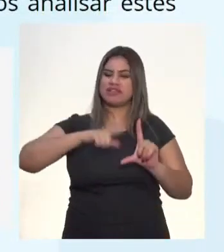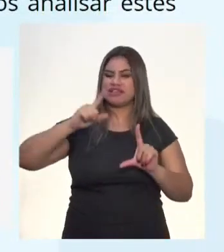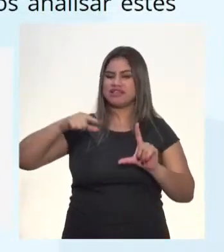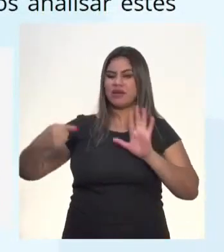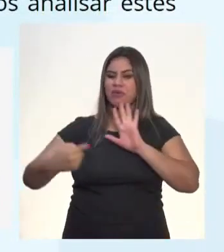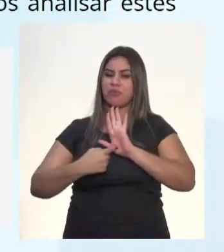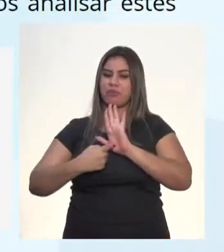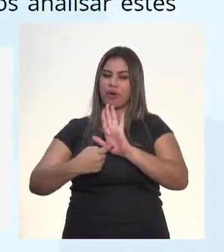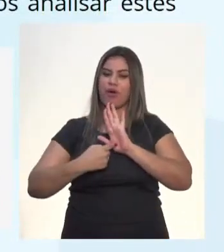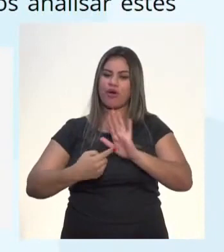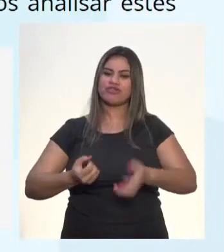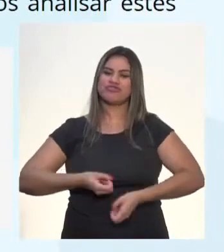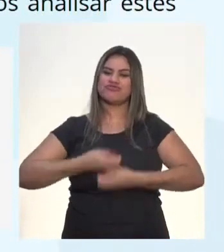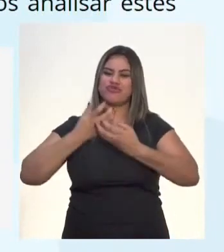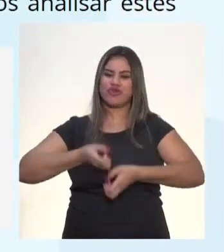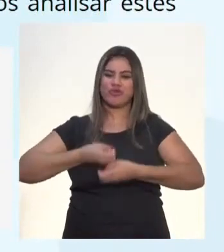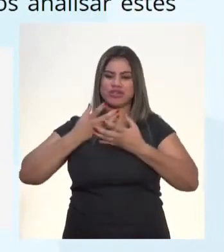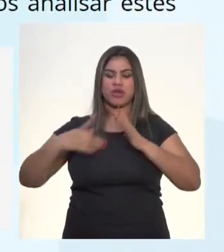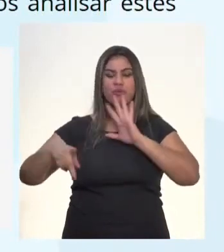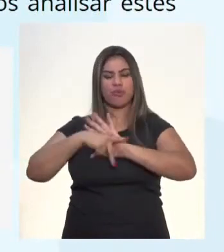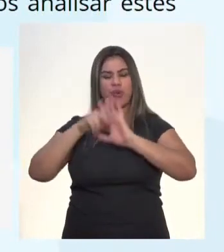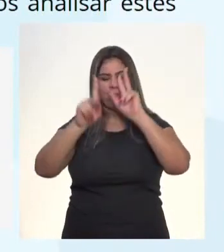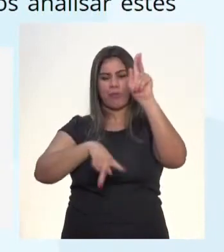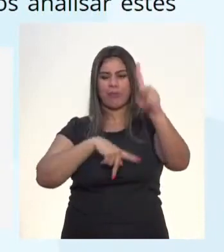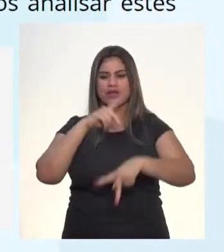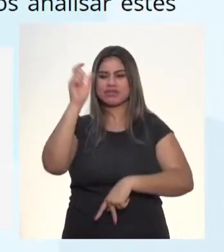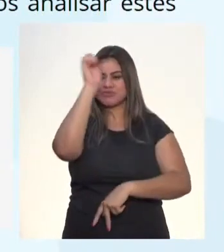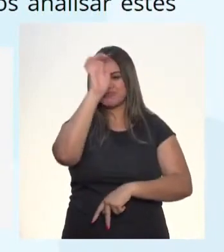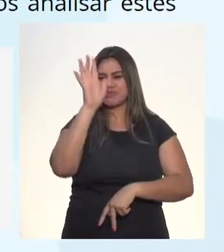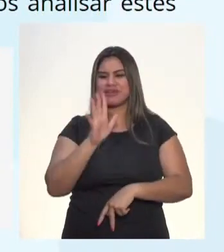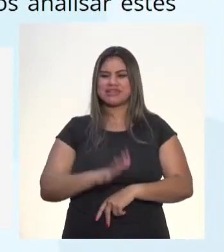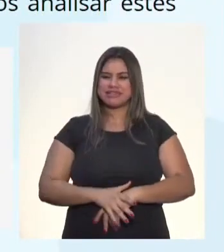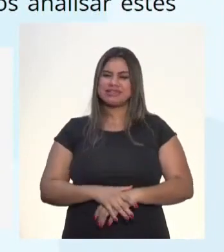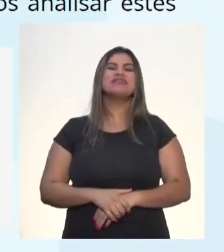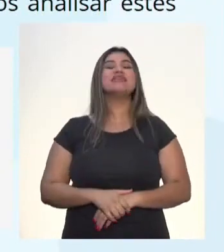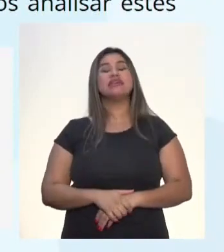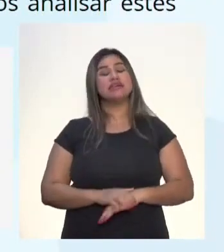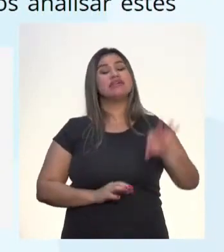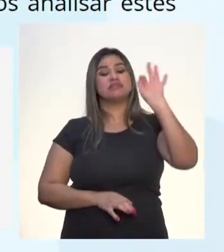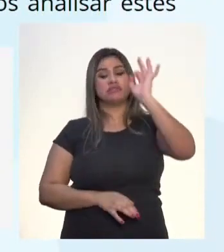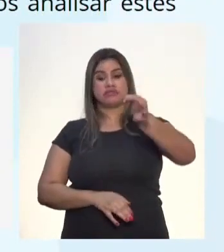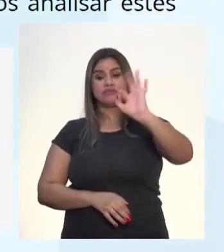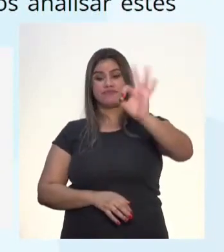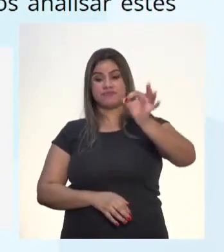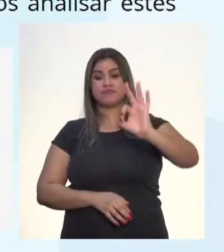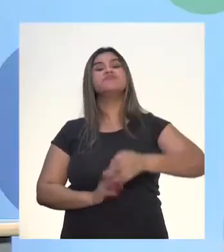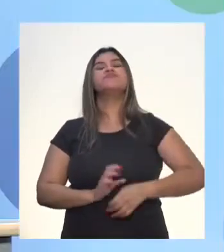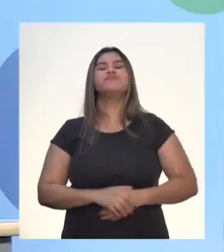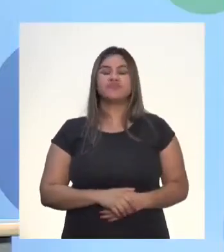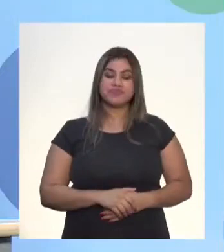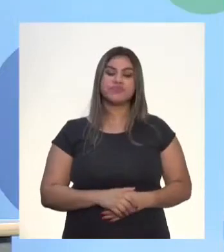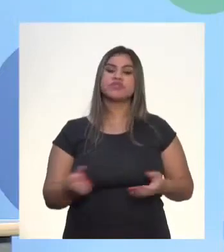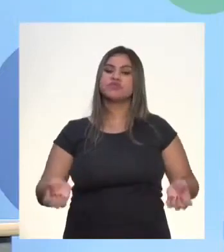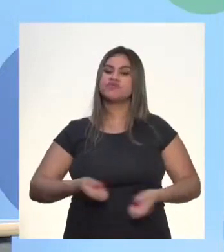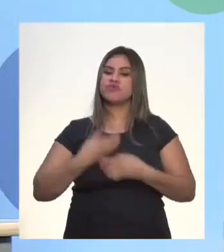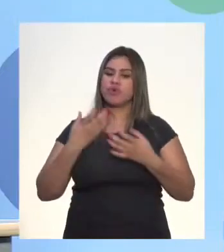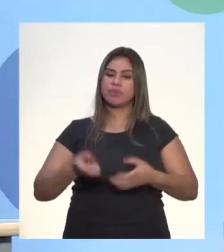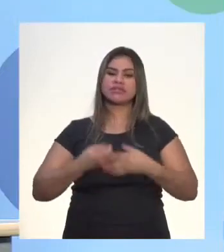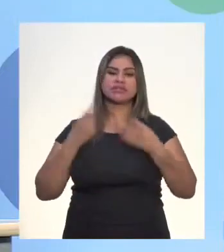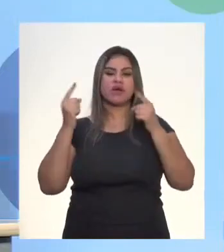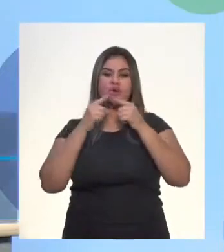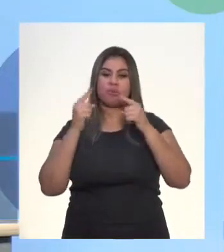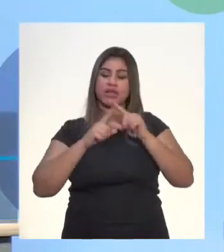maior quantidade de dados que a gente tem sobre a população brasileira. E esses dados, né, Fabi, como você falou, traz um conjunto